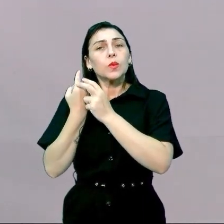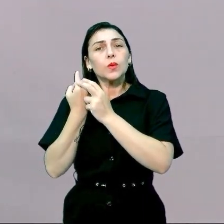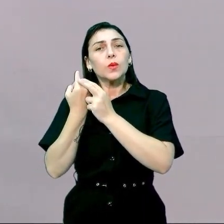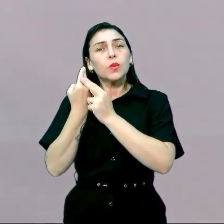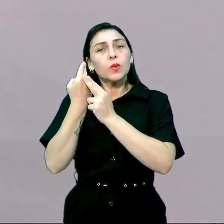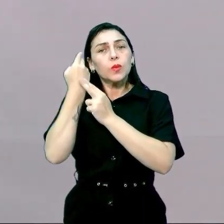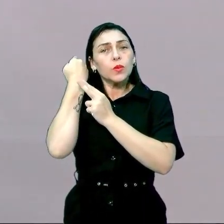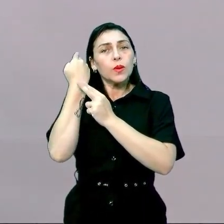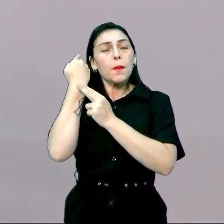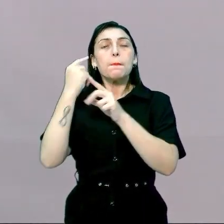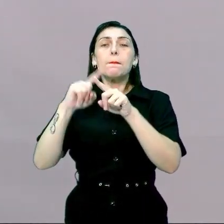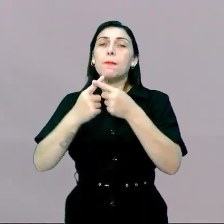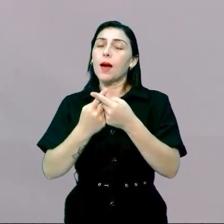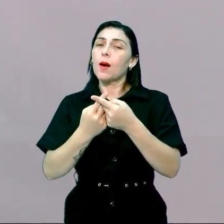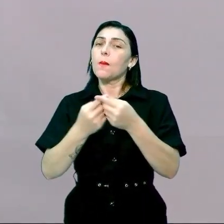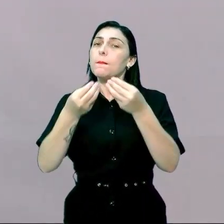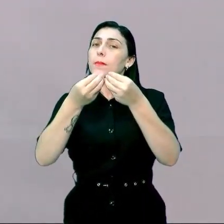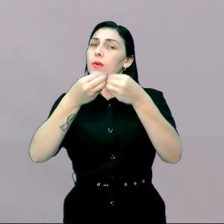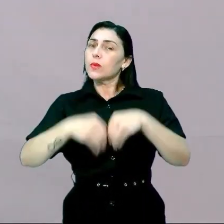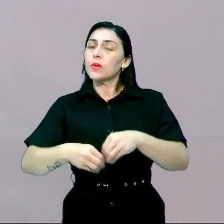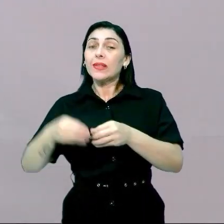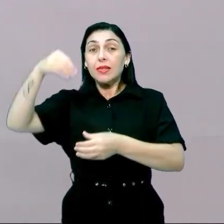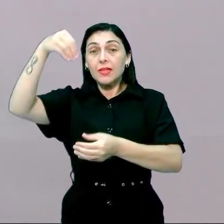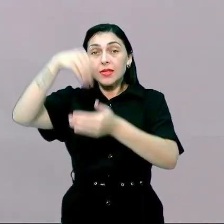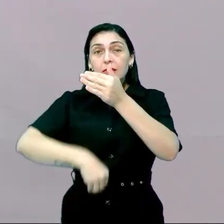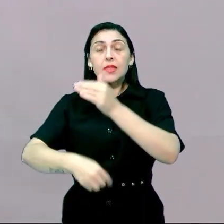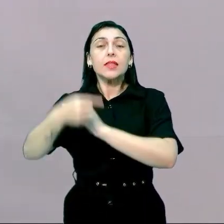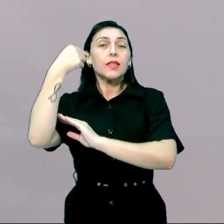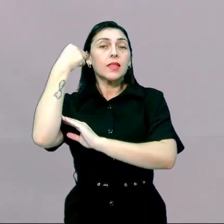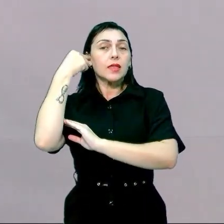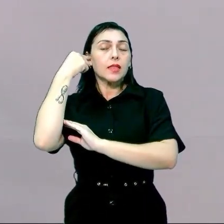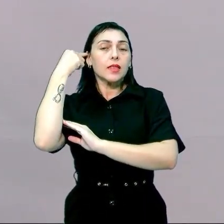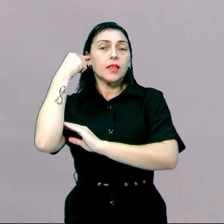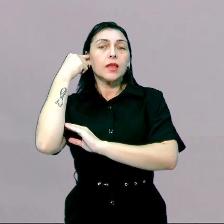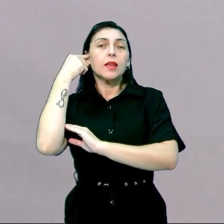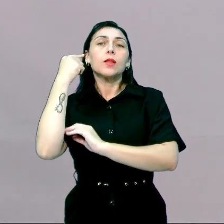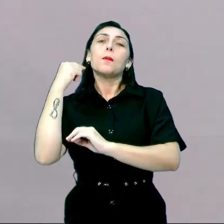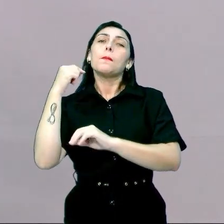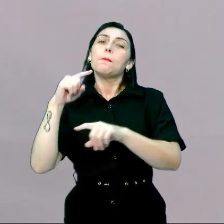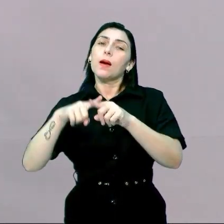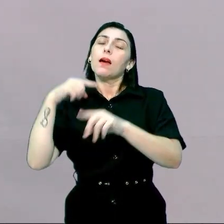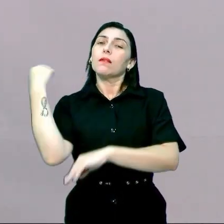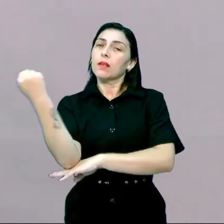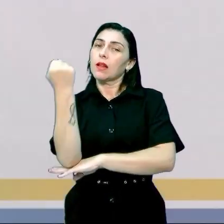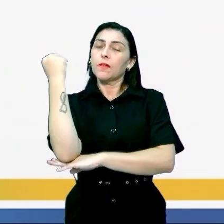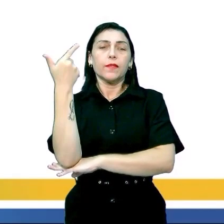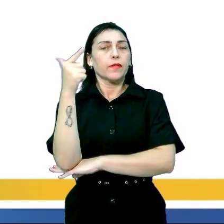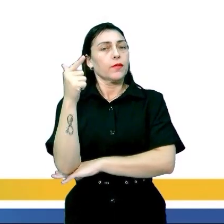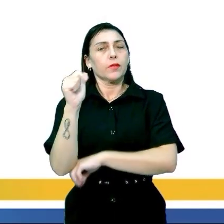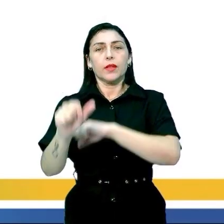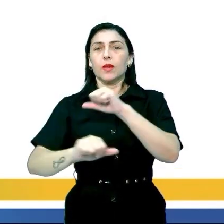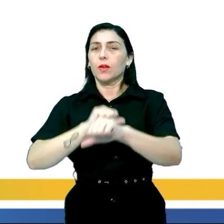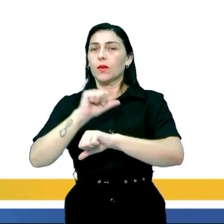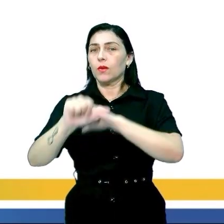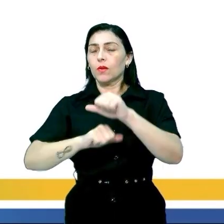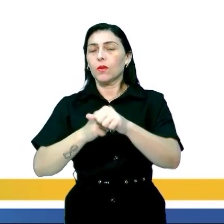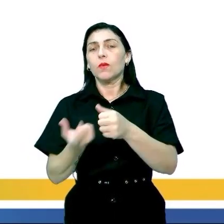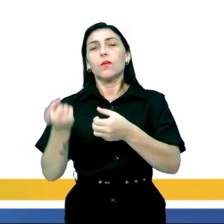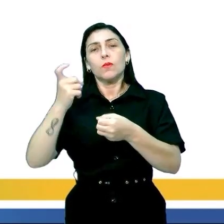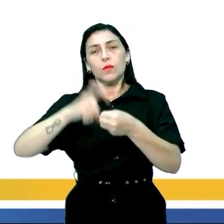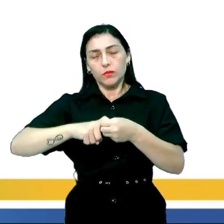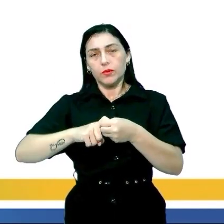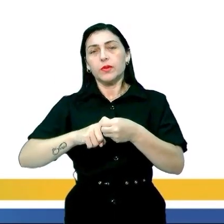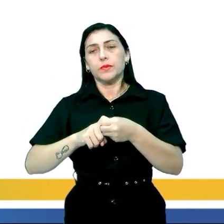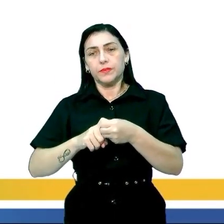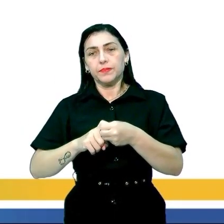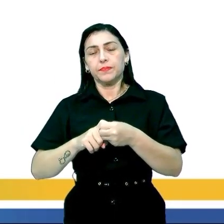momento que afeta a orelha interna, há casos mais sérios que não tem reversão, tá? É irreversível.